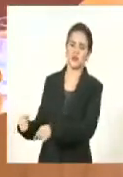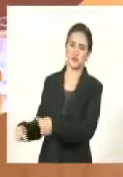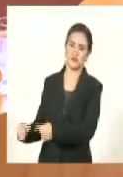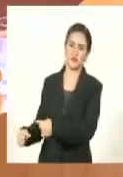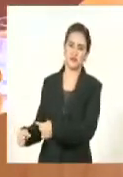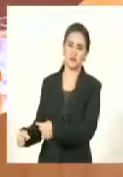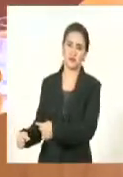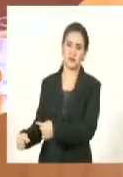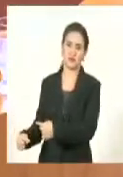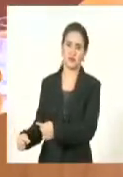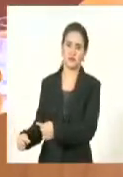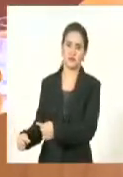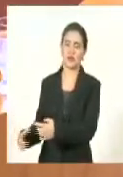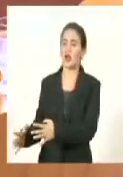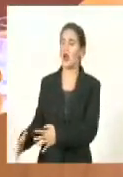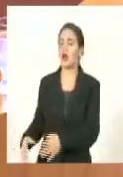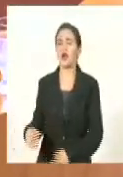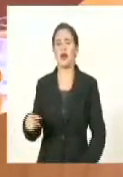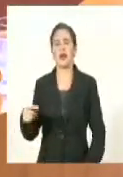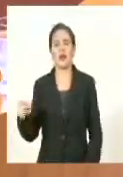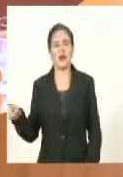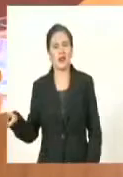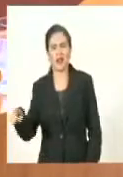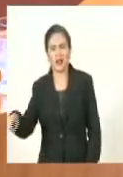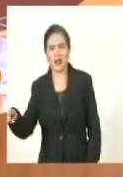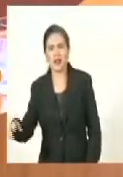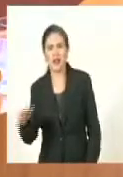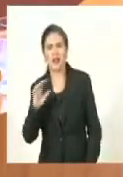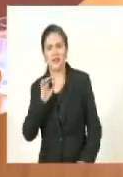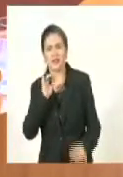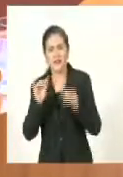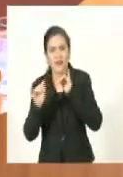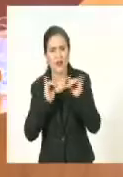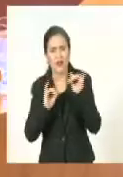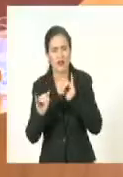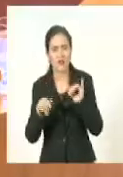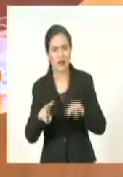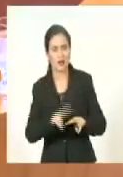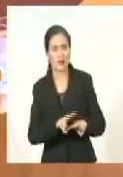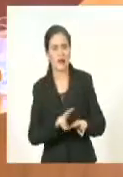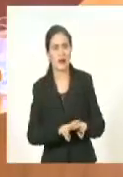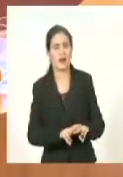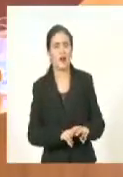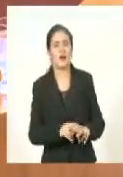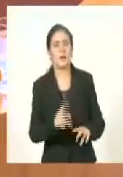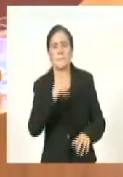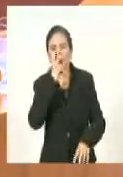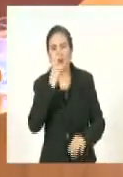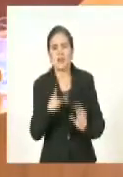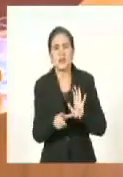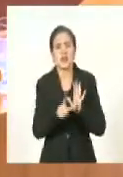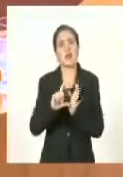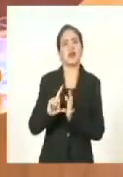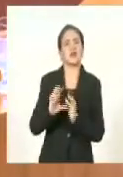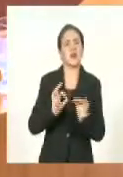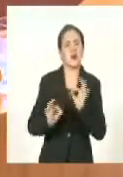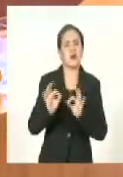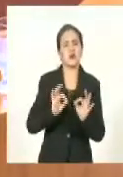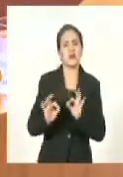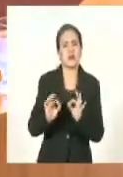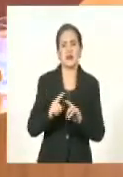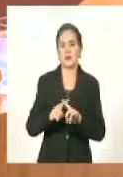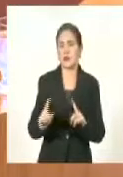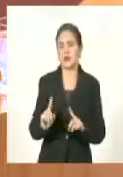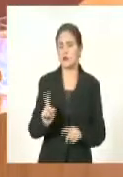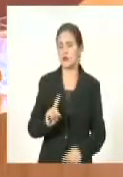que Pedrinhas era uma maravilha, organizada e pacífica. Só que todos lembram. É, todos lembram. Inclusive, eu